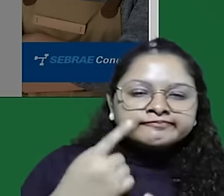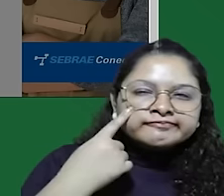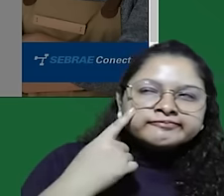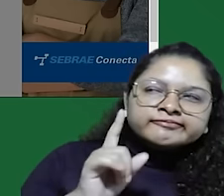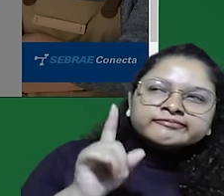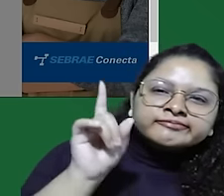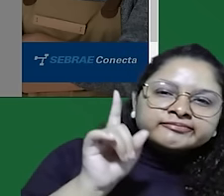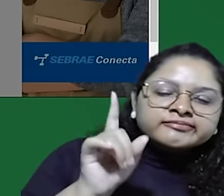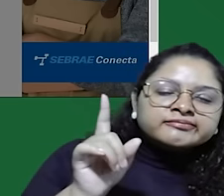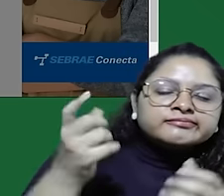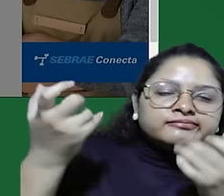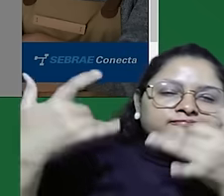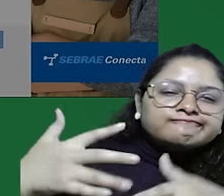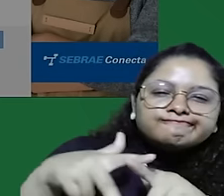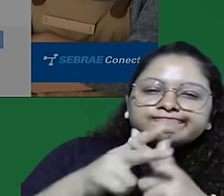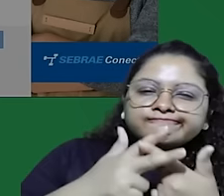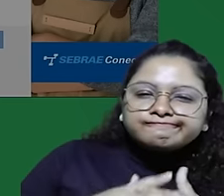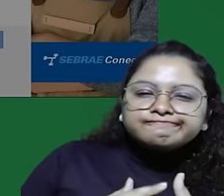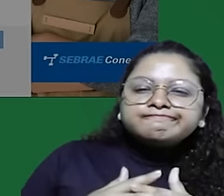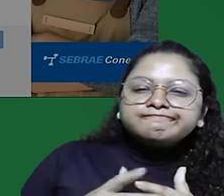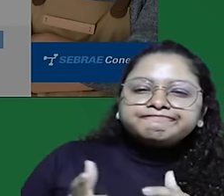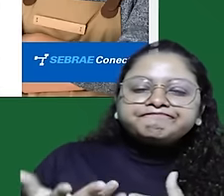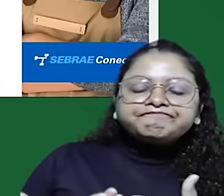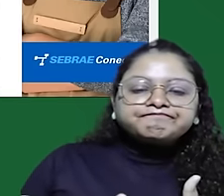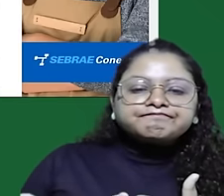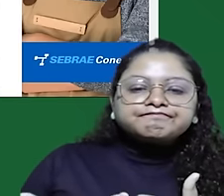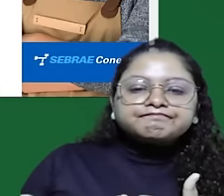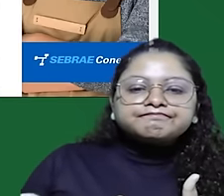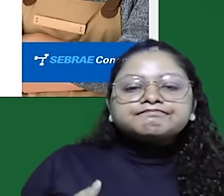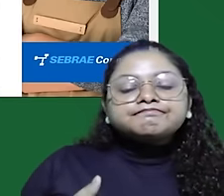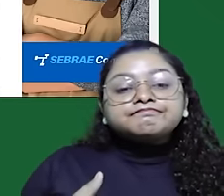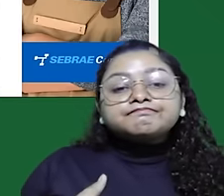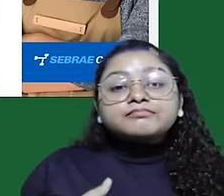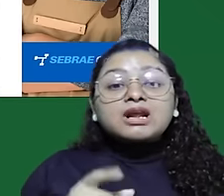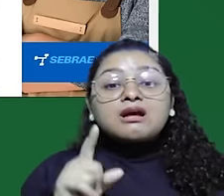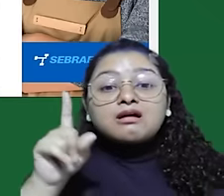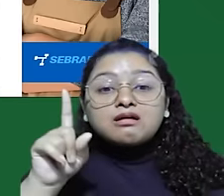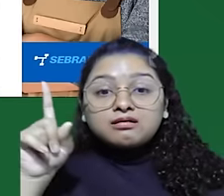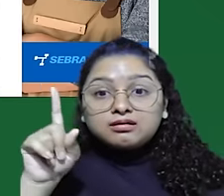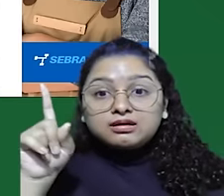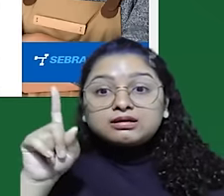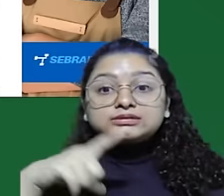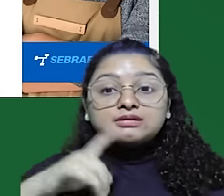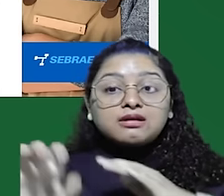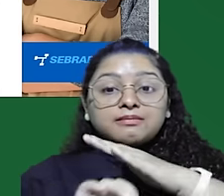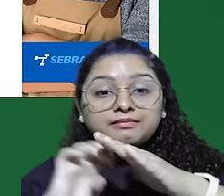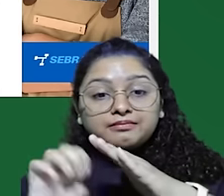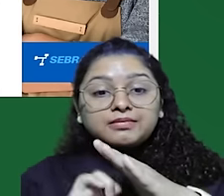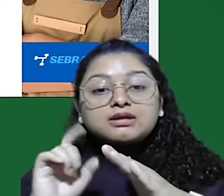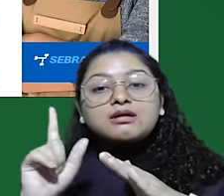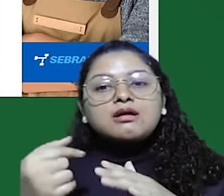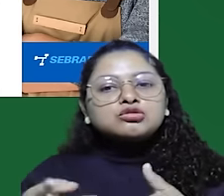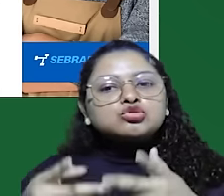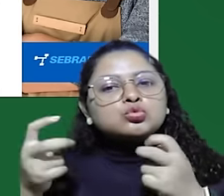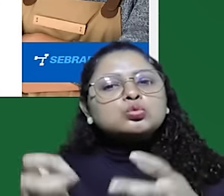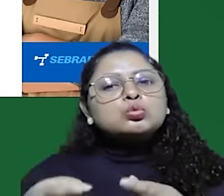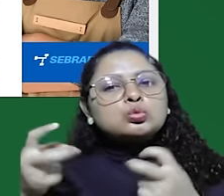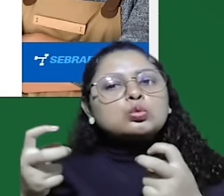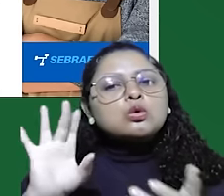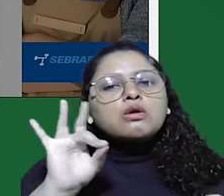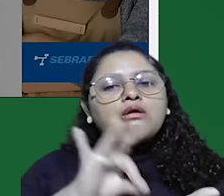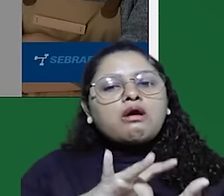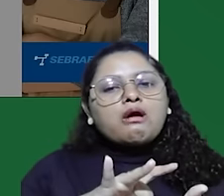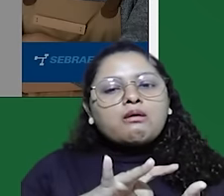que a gente falou né da configuração fiscal lá nós apontamos que a empresa é de lucro presumido lucro